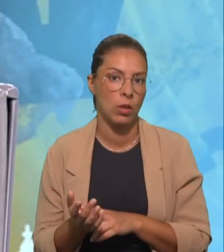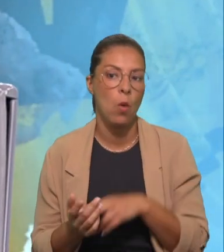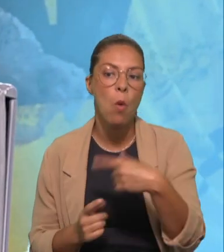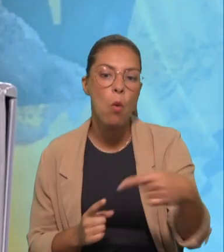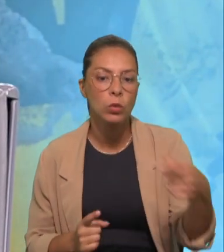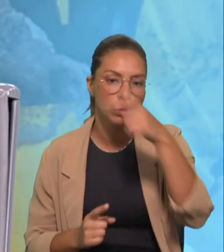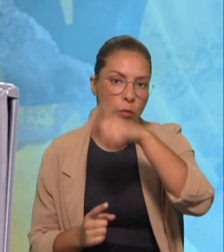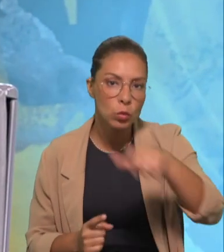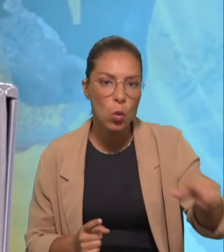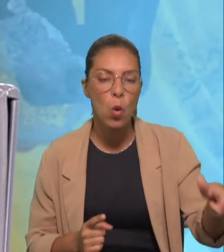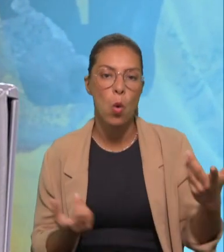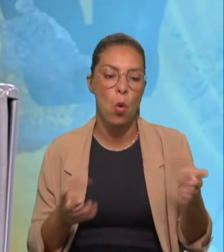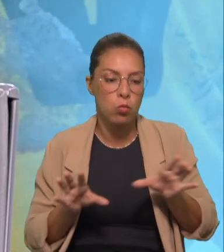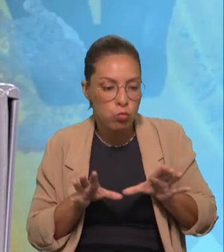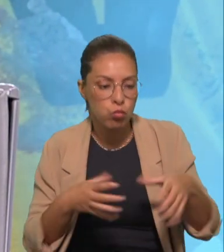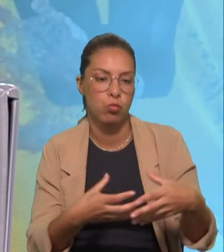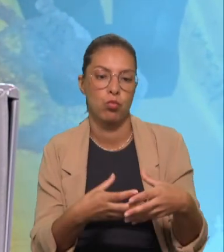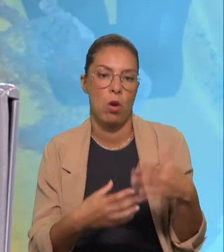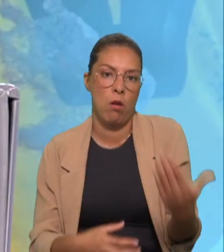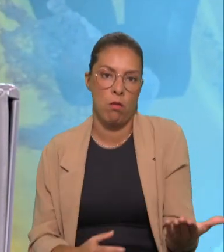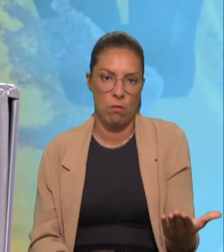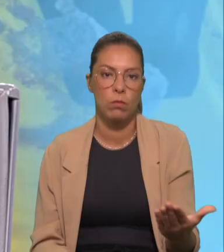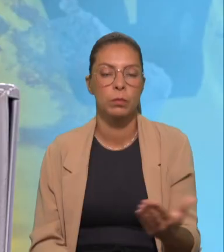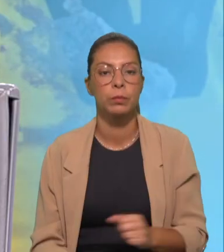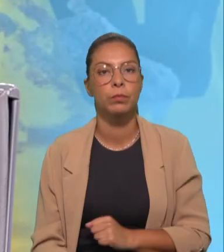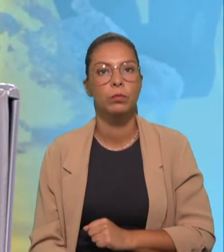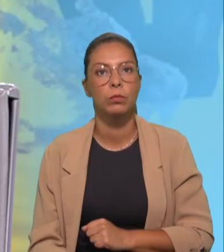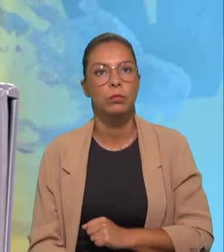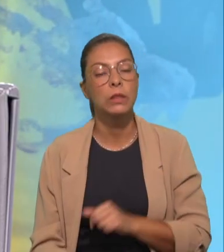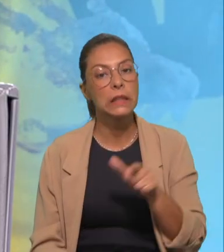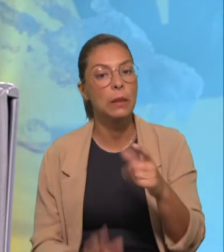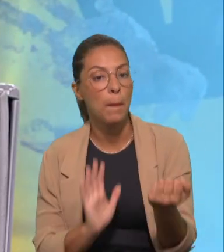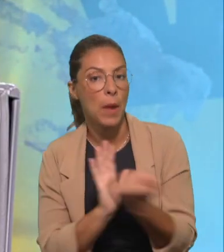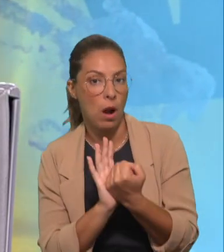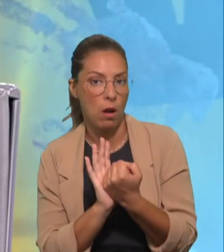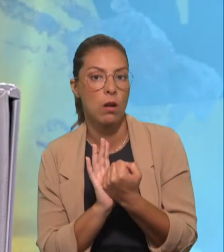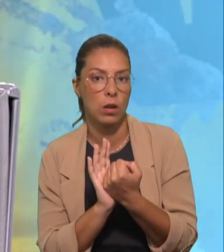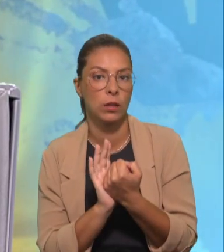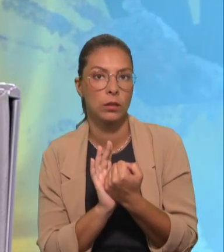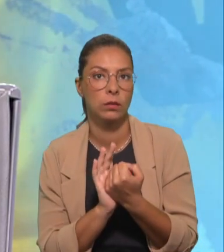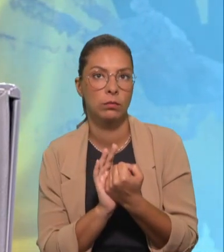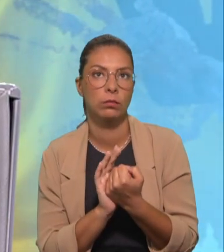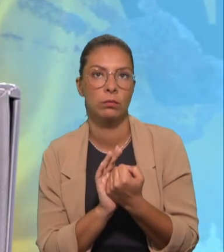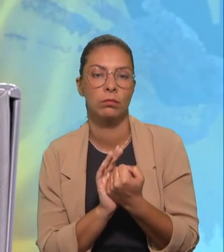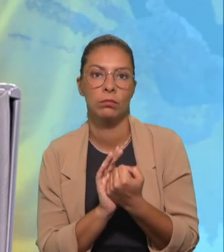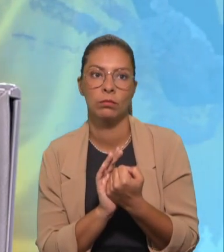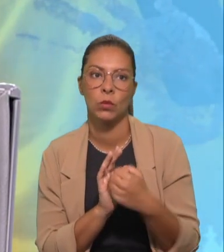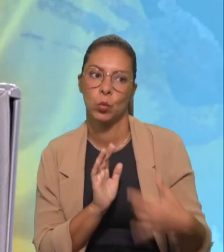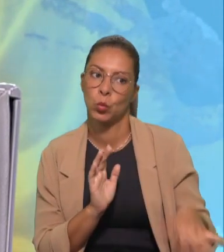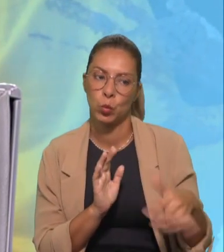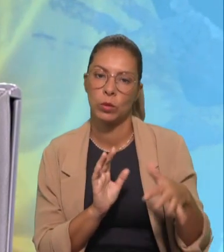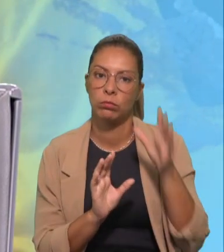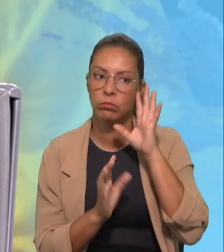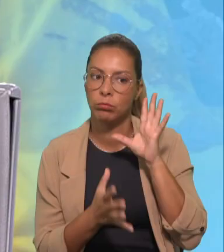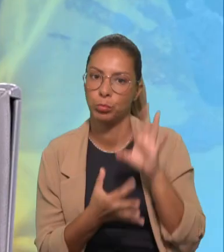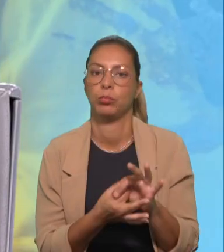pessoas, com as comunidades que os acolhem. Não é? E esta marca fica impressa nos seus corações e nas suas